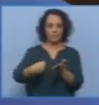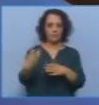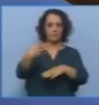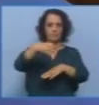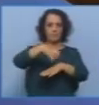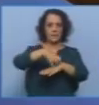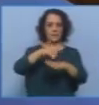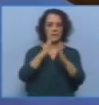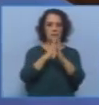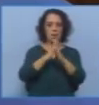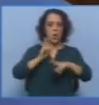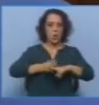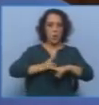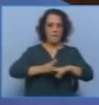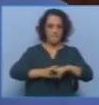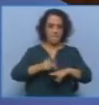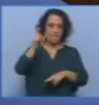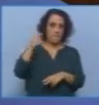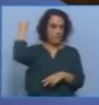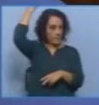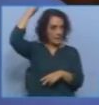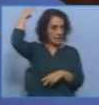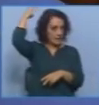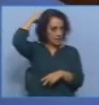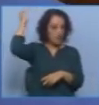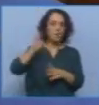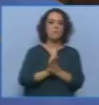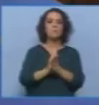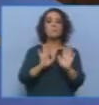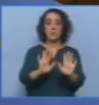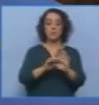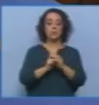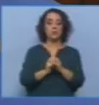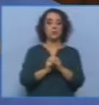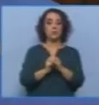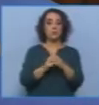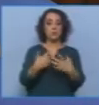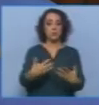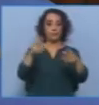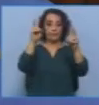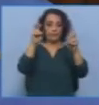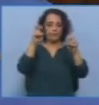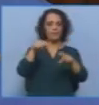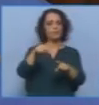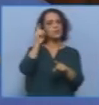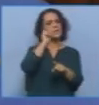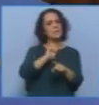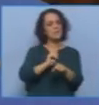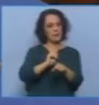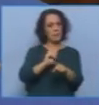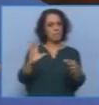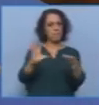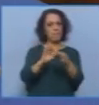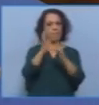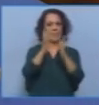Roma, na sua qualidade de cardeal. Mas estamos a falar de uma solenidade litúrgica, Cristo, Rei